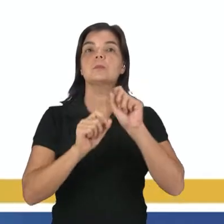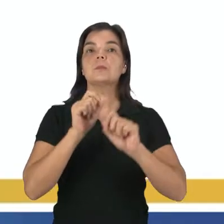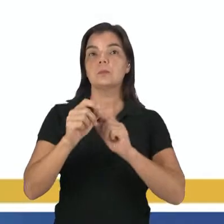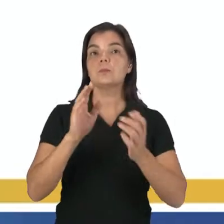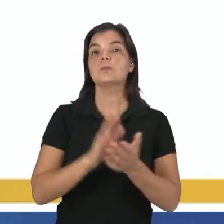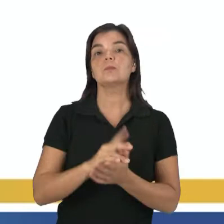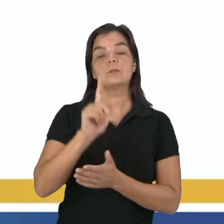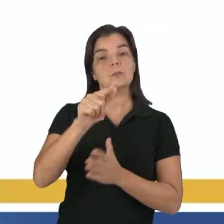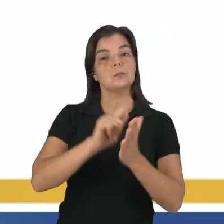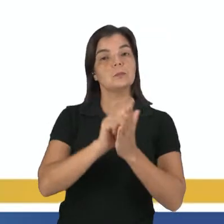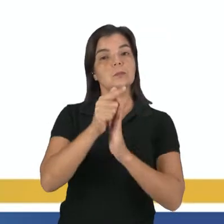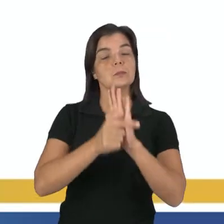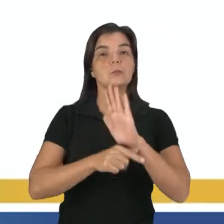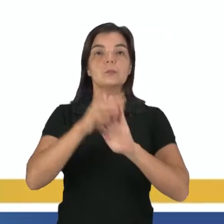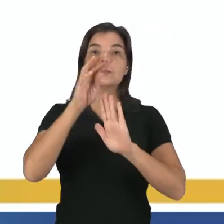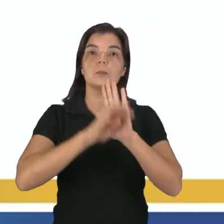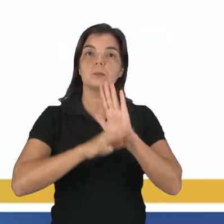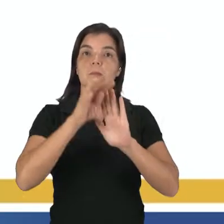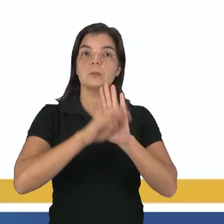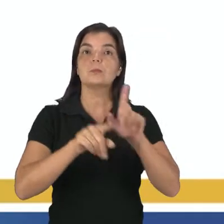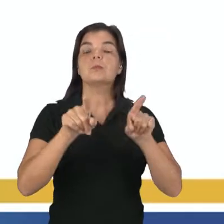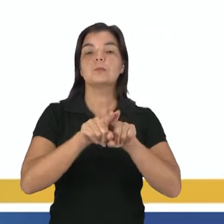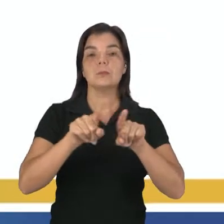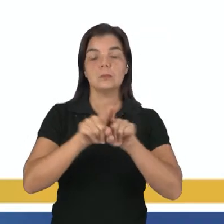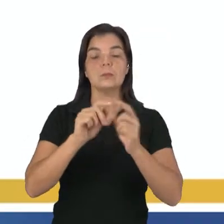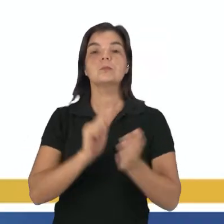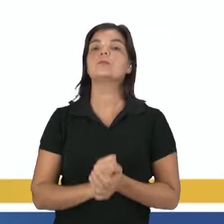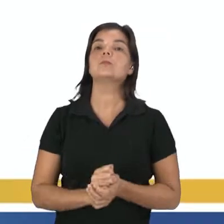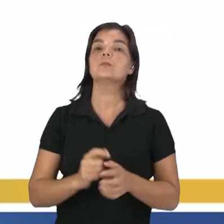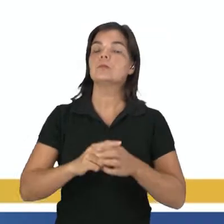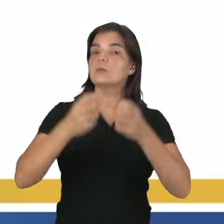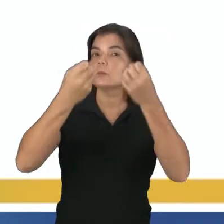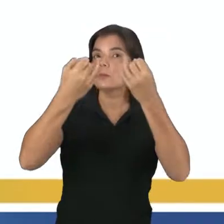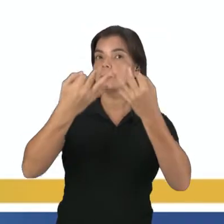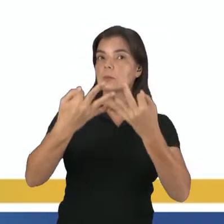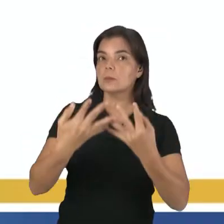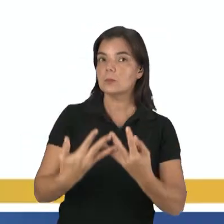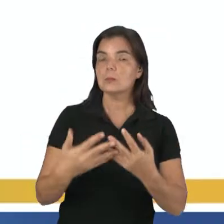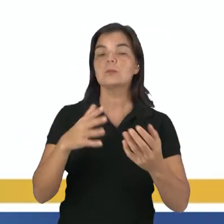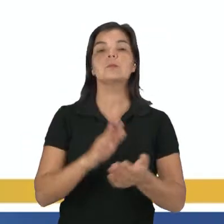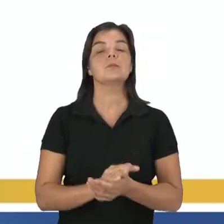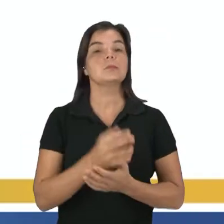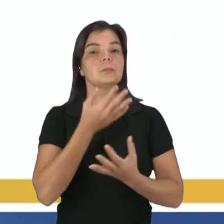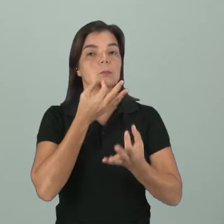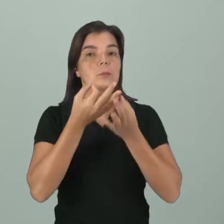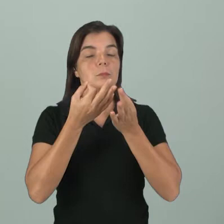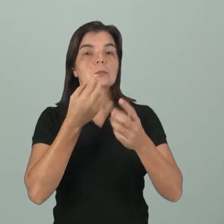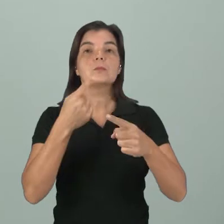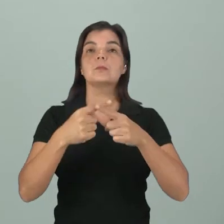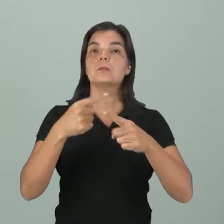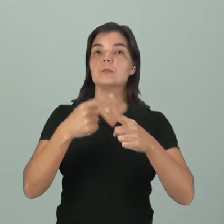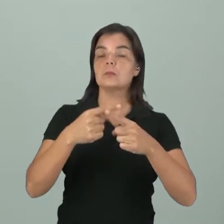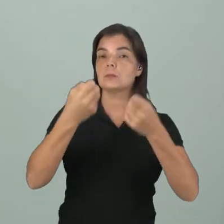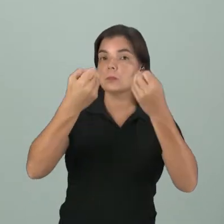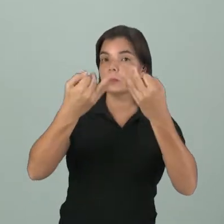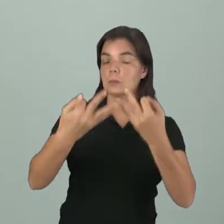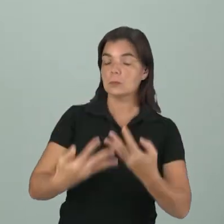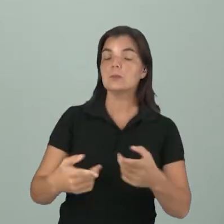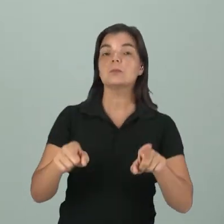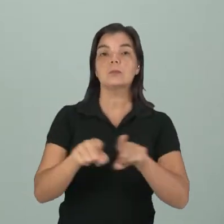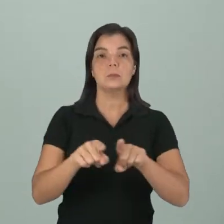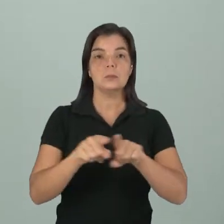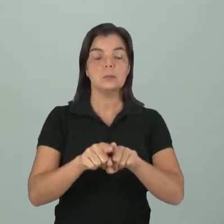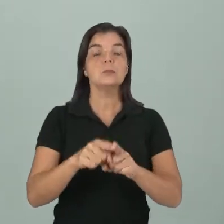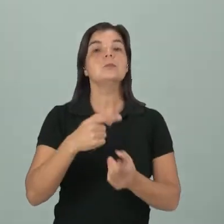opinião é um gênero textual dissertativo argumentativo. Ele é dissertativo porque ele defende